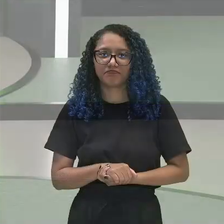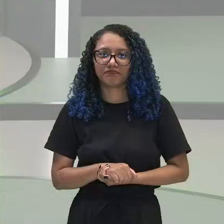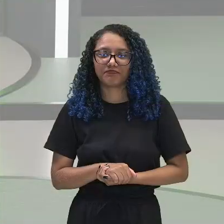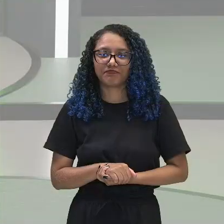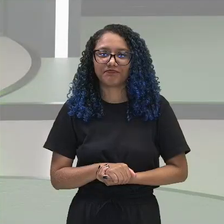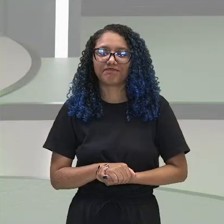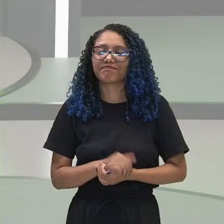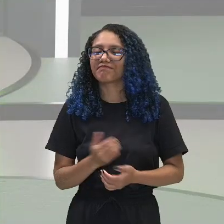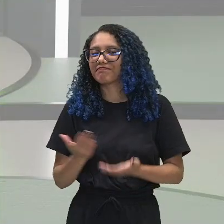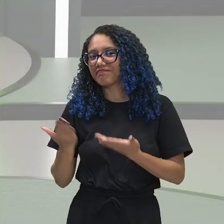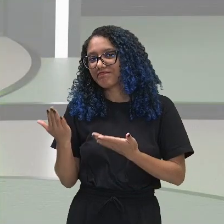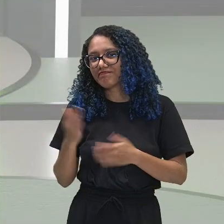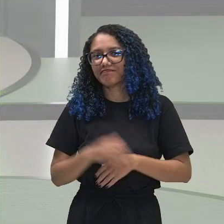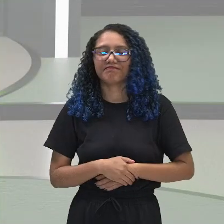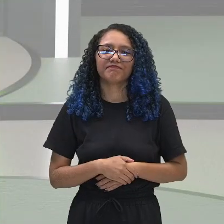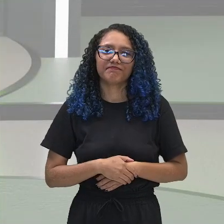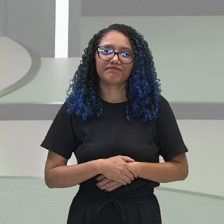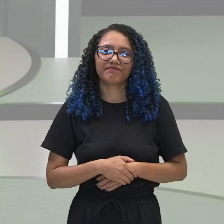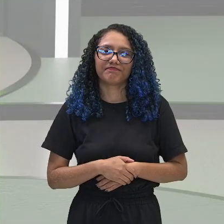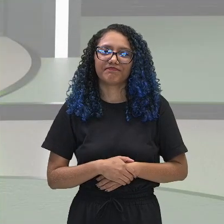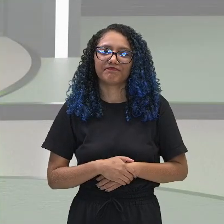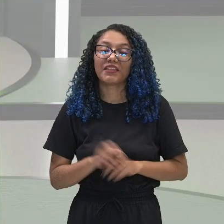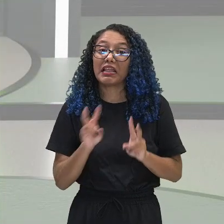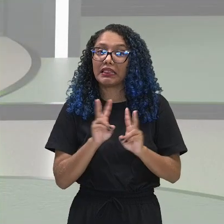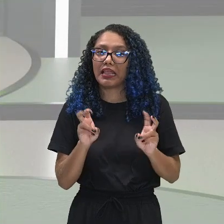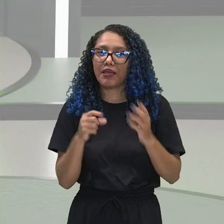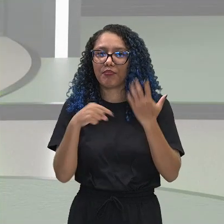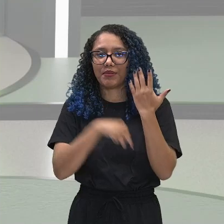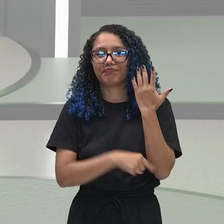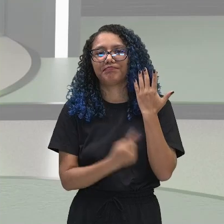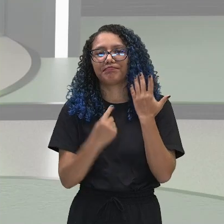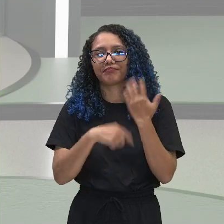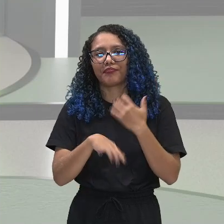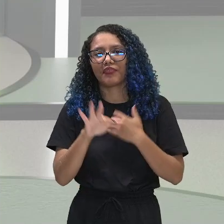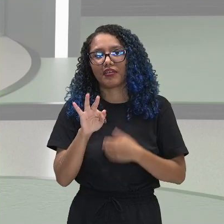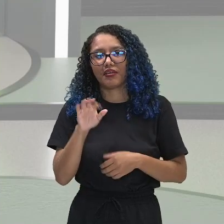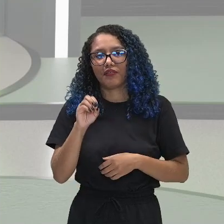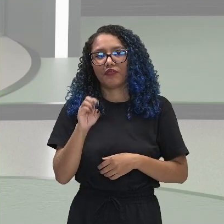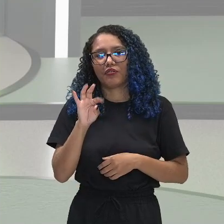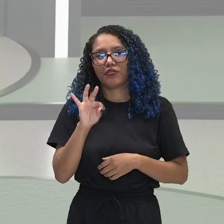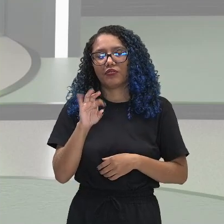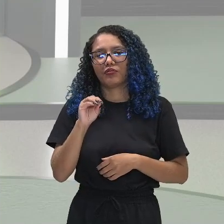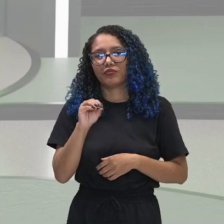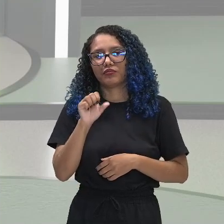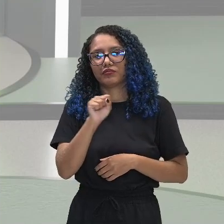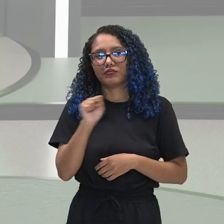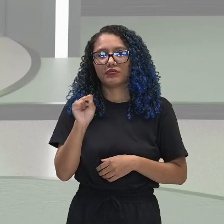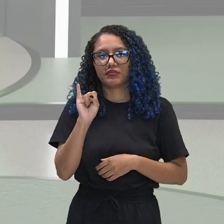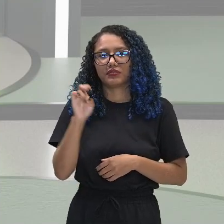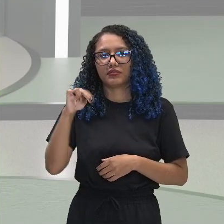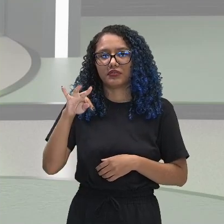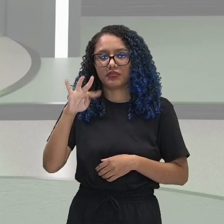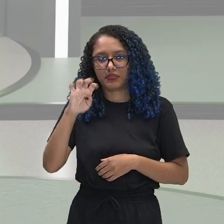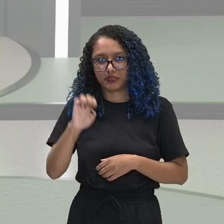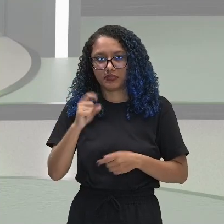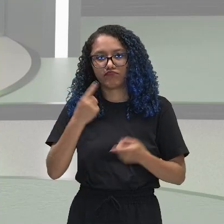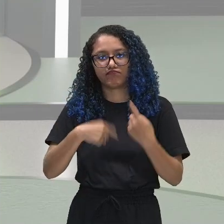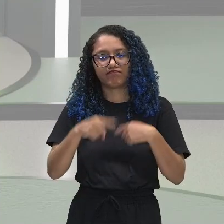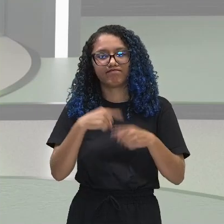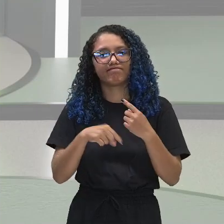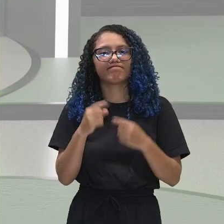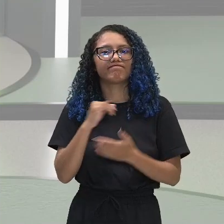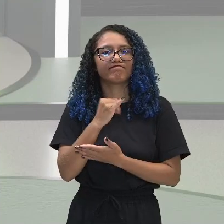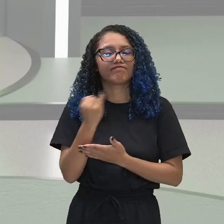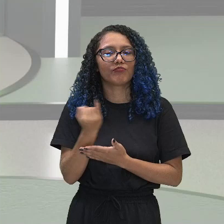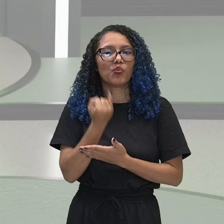Olha aqui o nosso tema, fotossíntese, né, um metabolismo energético, aliás, um metabolismo importantíssimo